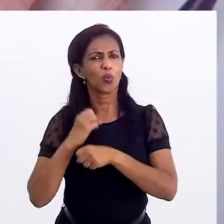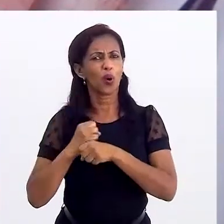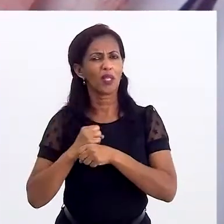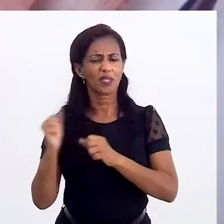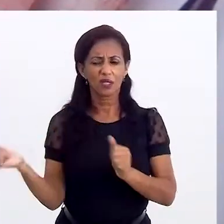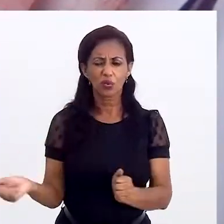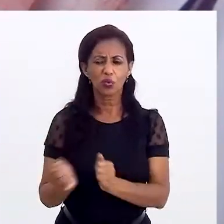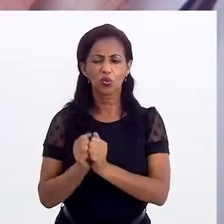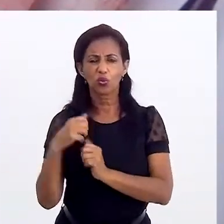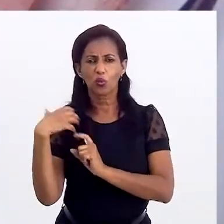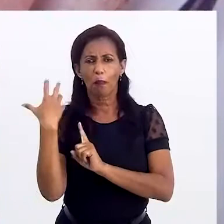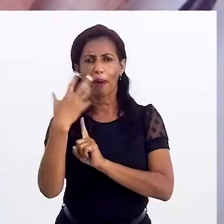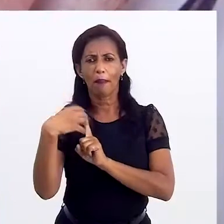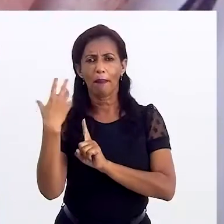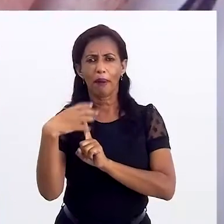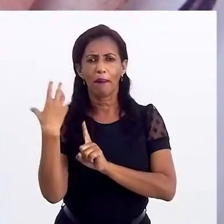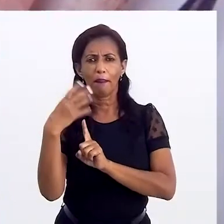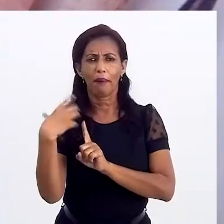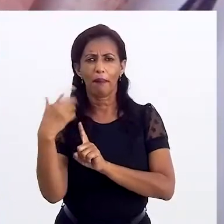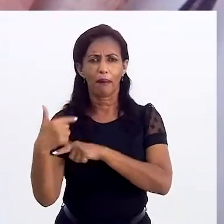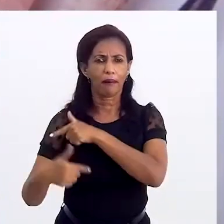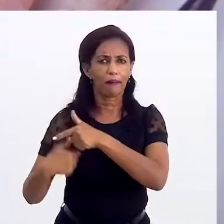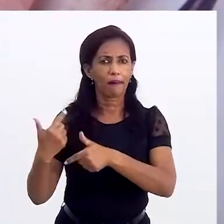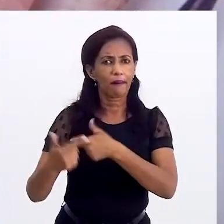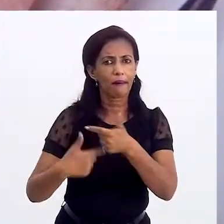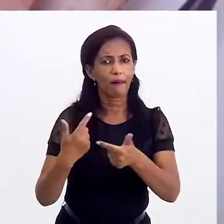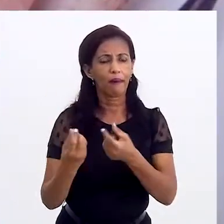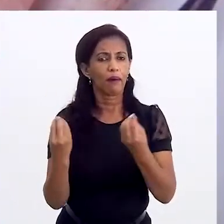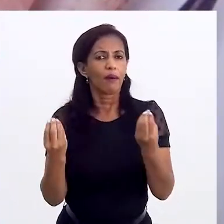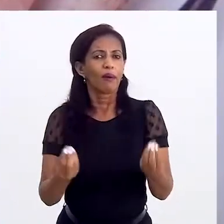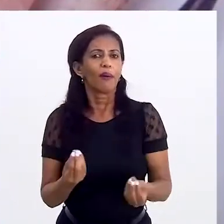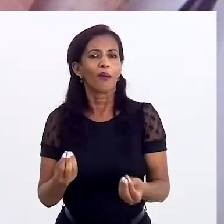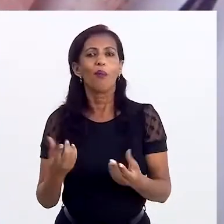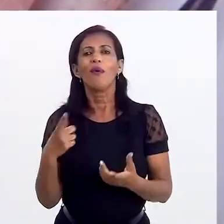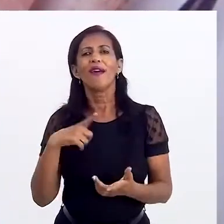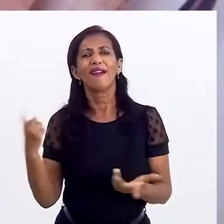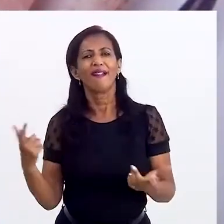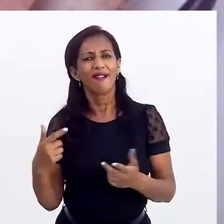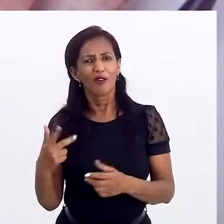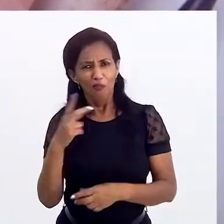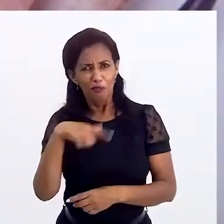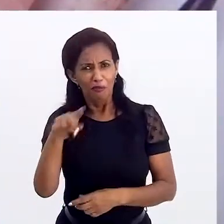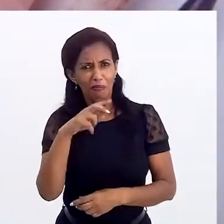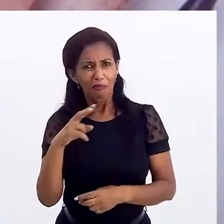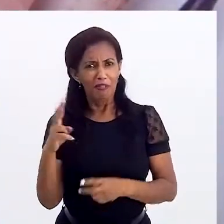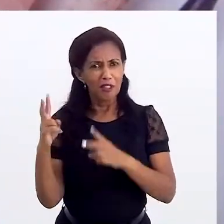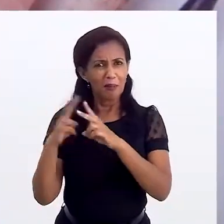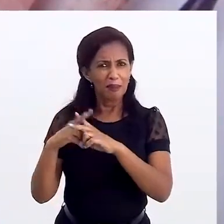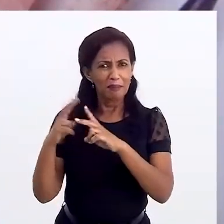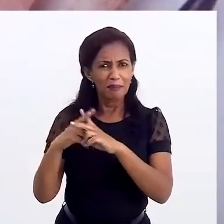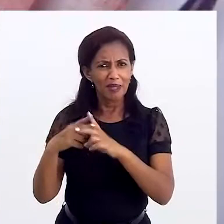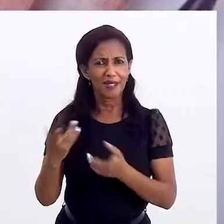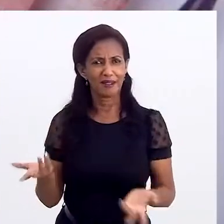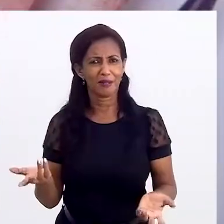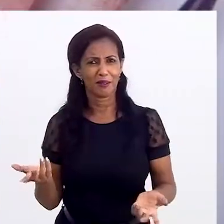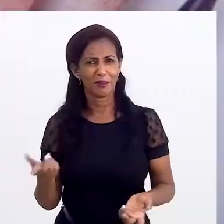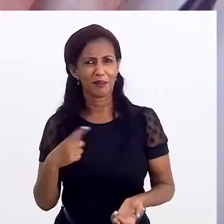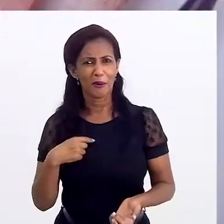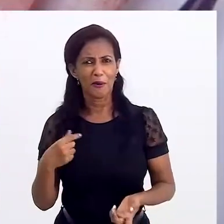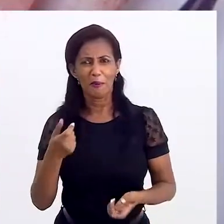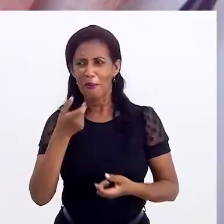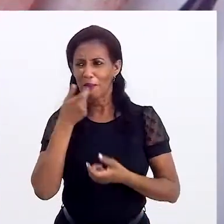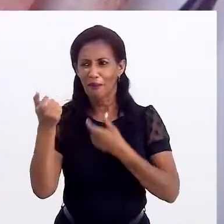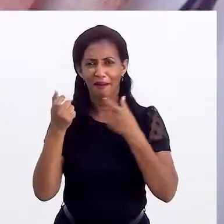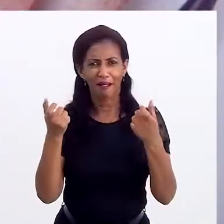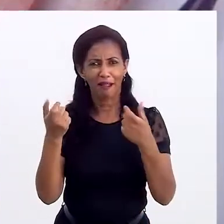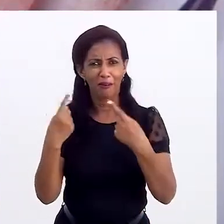ali juntos, trabalhando. Como é que é quando rola uma briga, um desentendimento ou uma